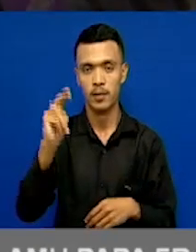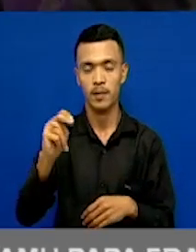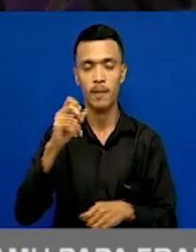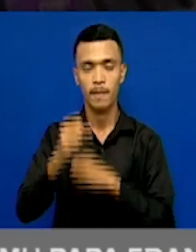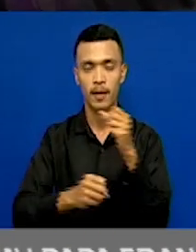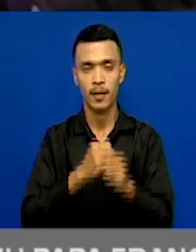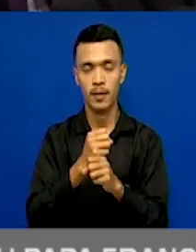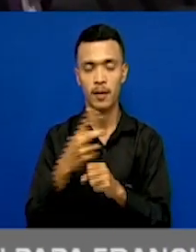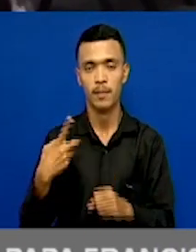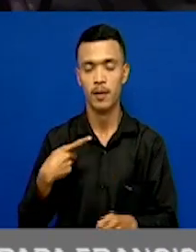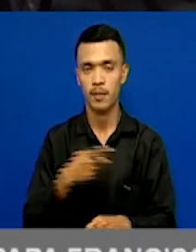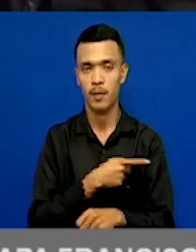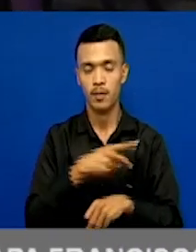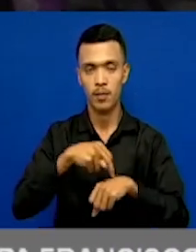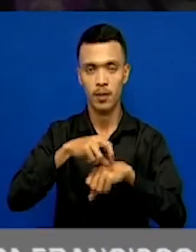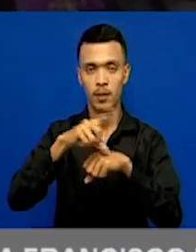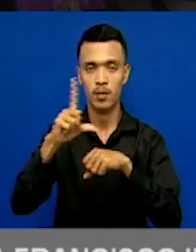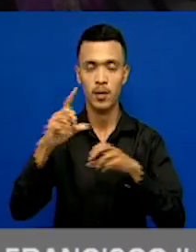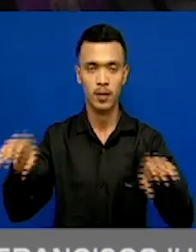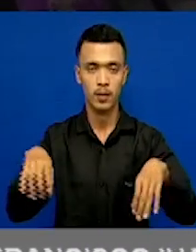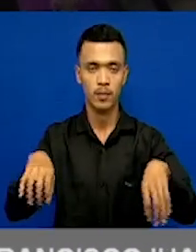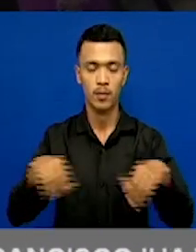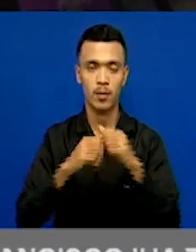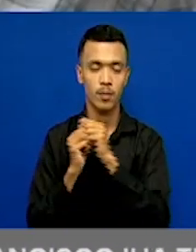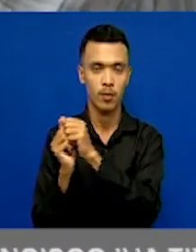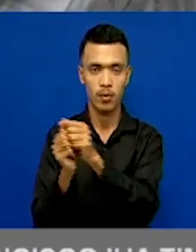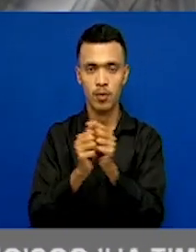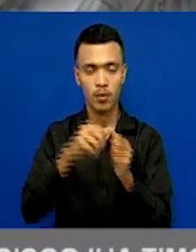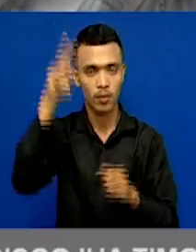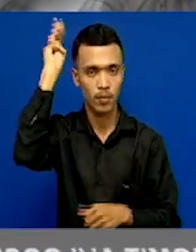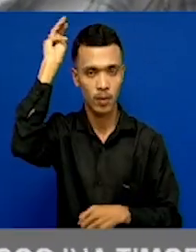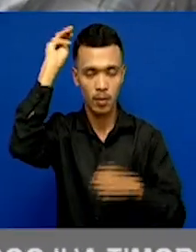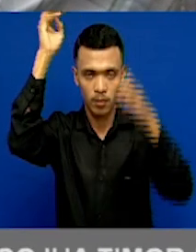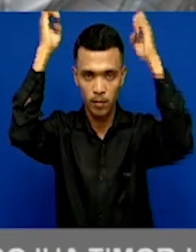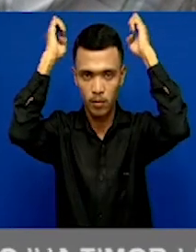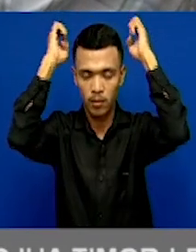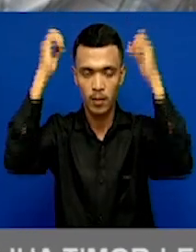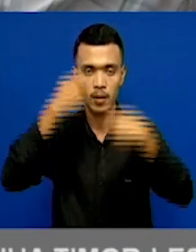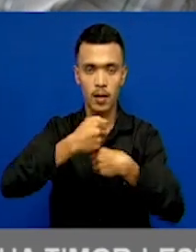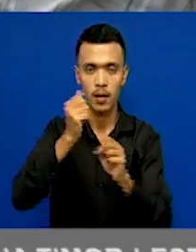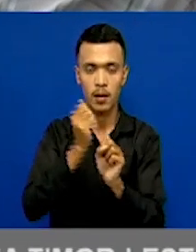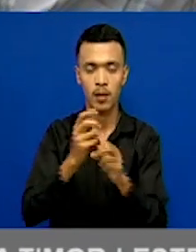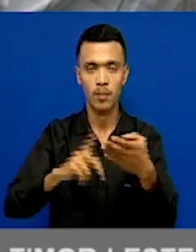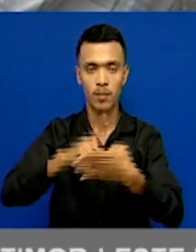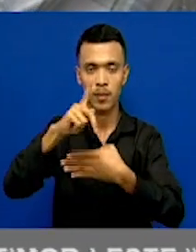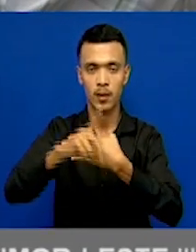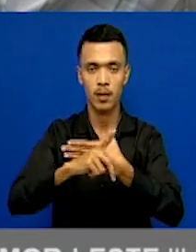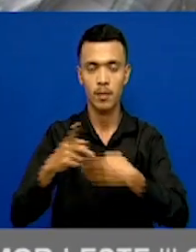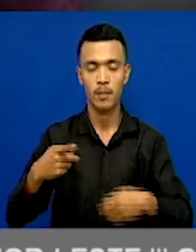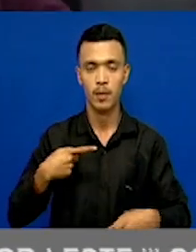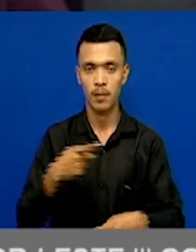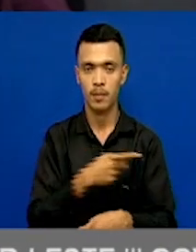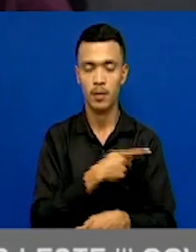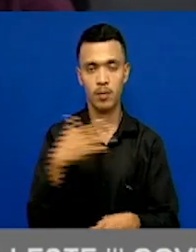Kadatina Parlamentu Nasional servisu hamutu ko Ministeru Edukasaun, organiza Programa Parlamentu Joven, atu loru